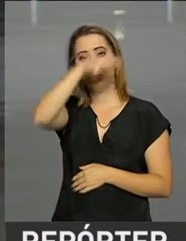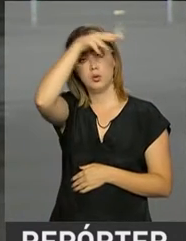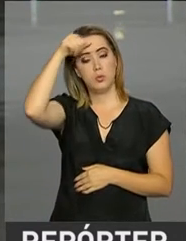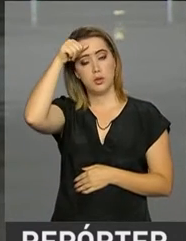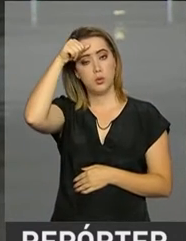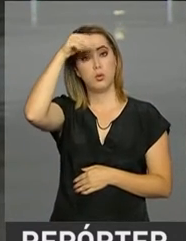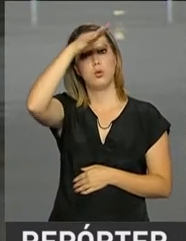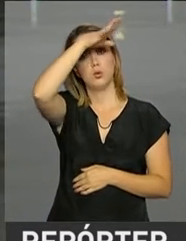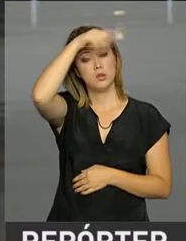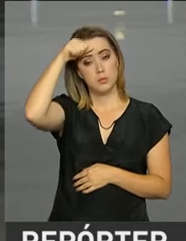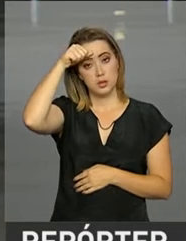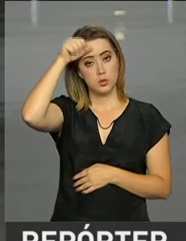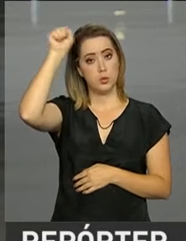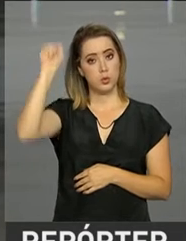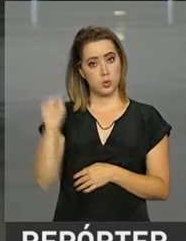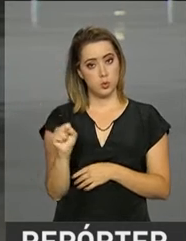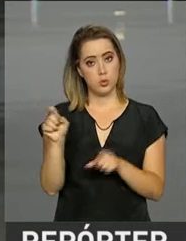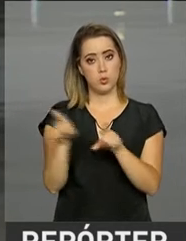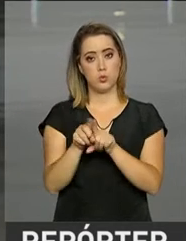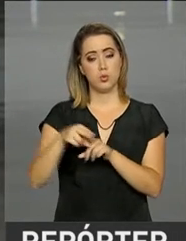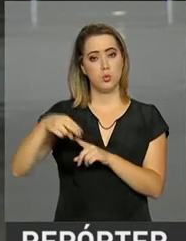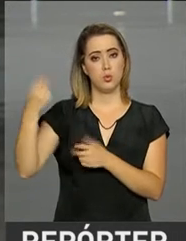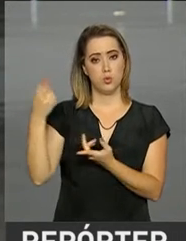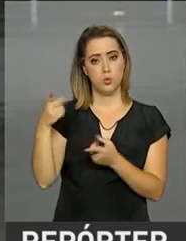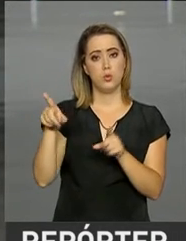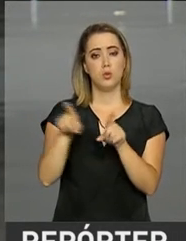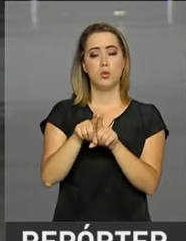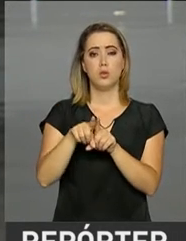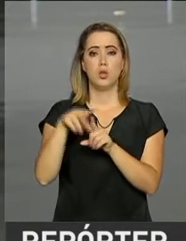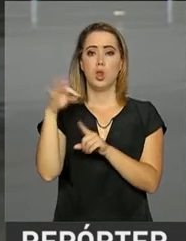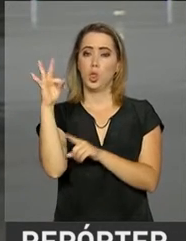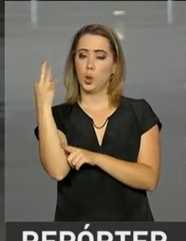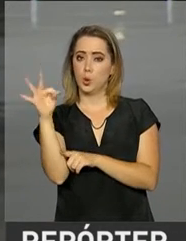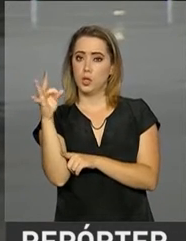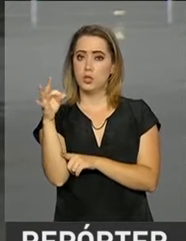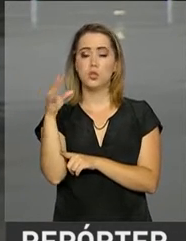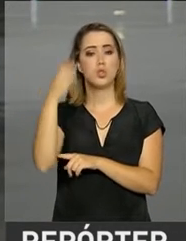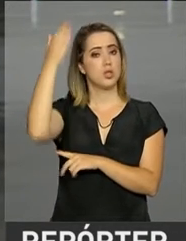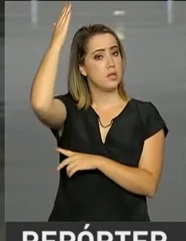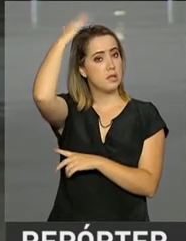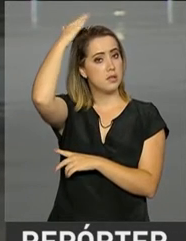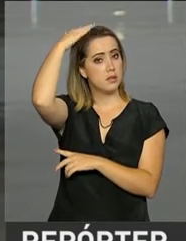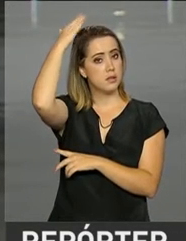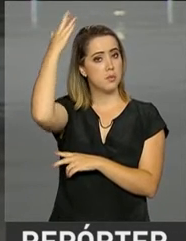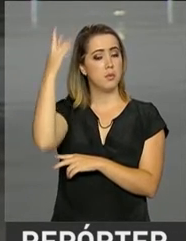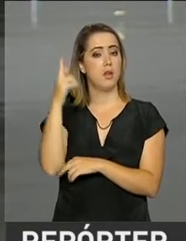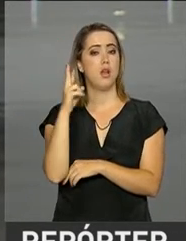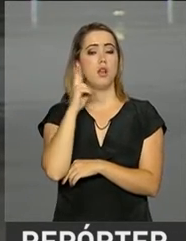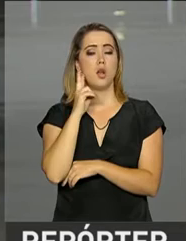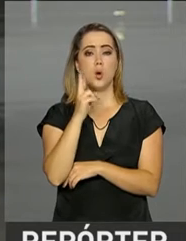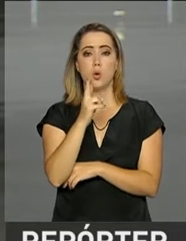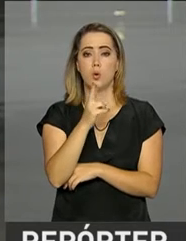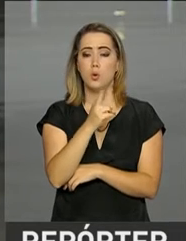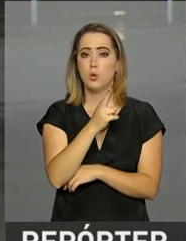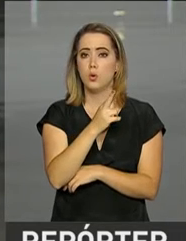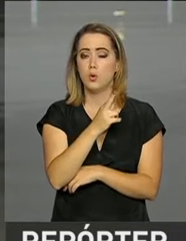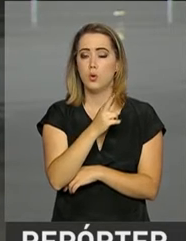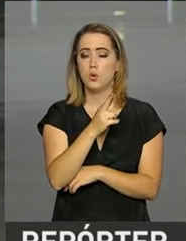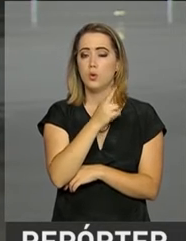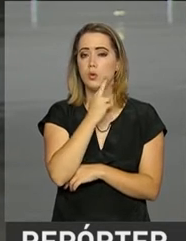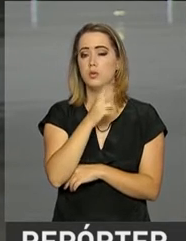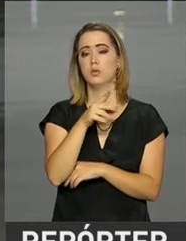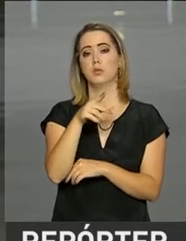oeste e da região norte os governadores do tocantins pará rondônia acre roraima e amazonas